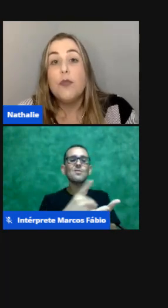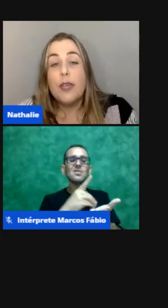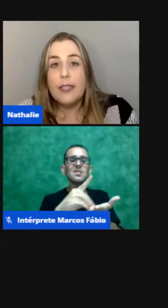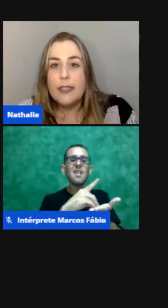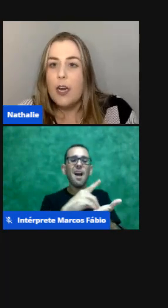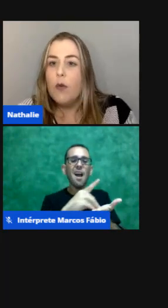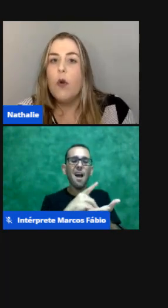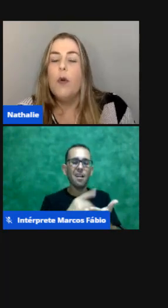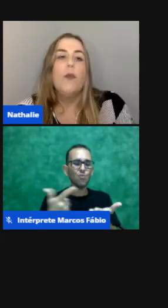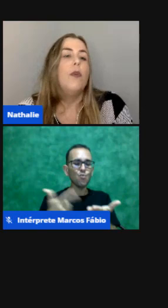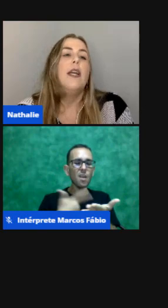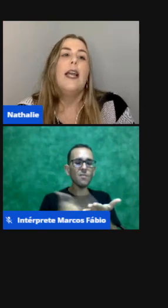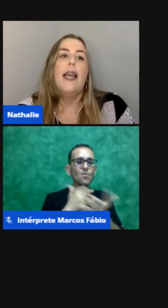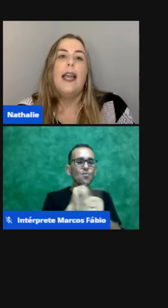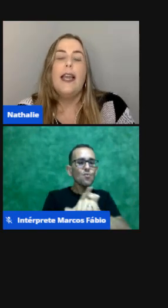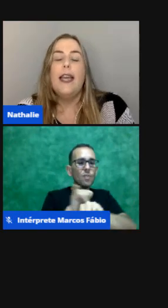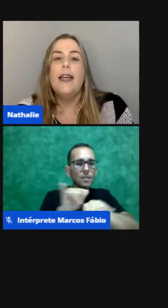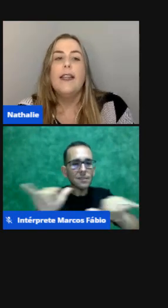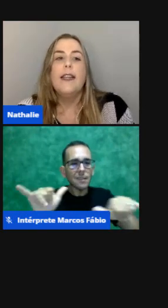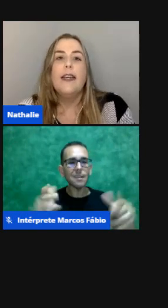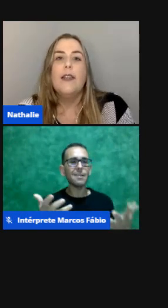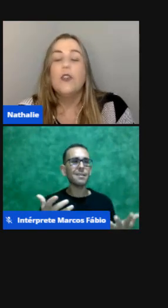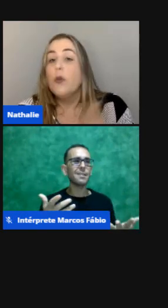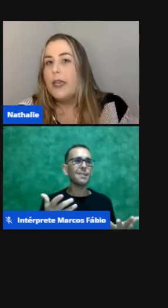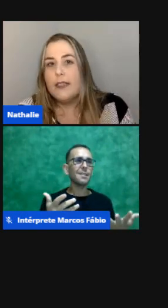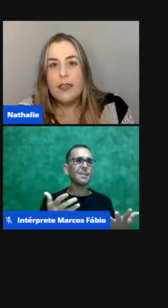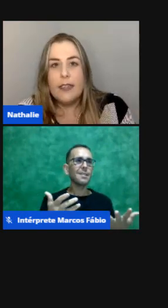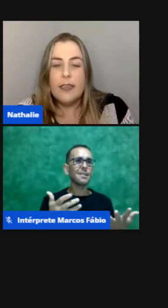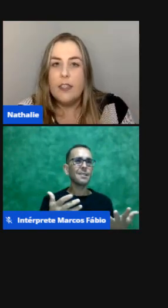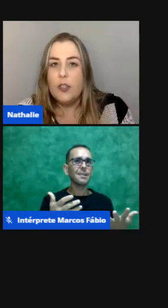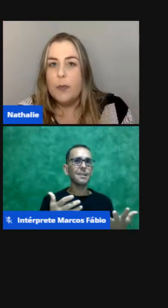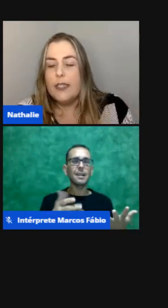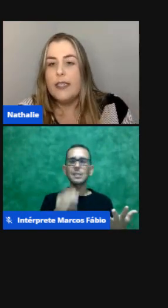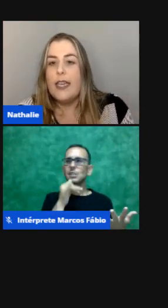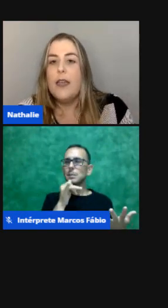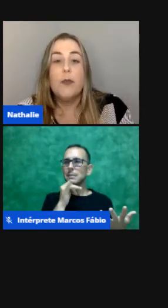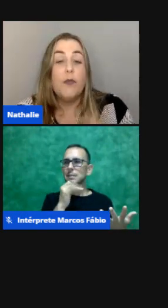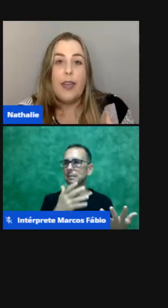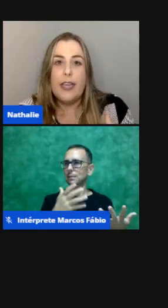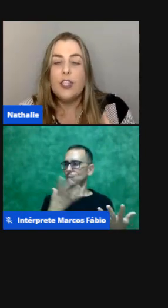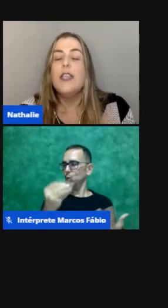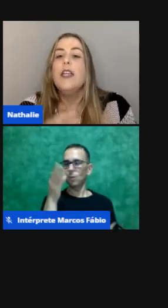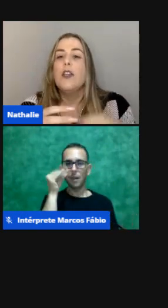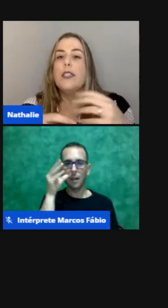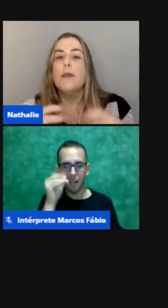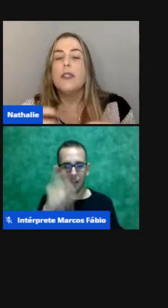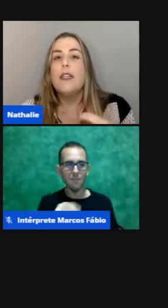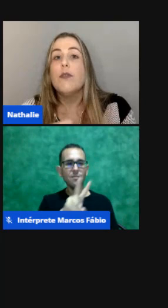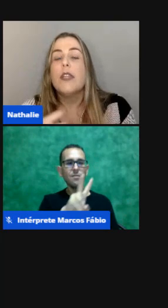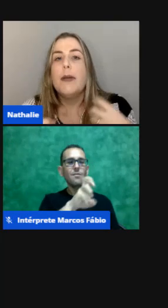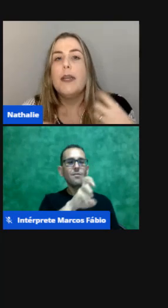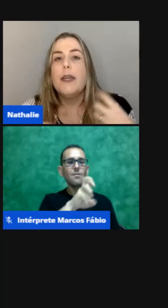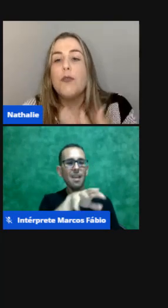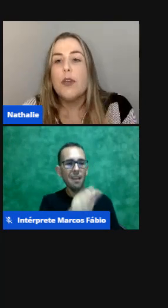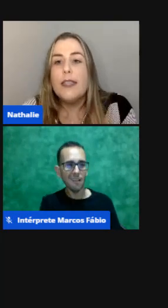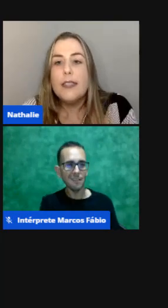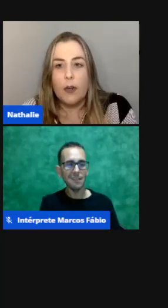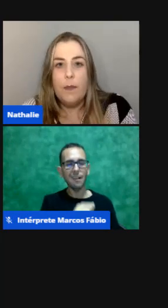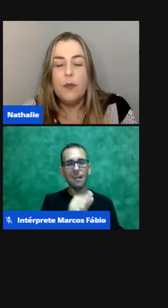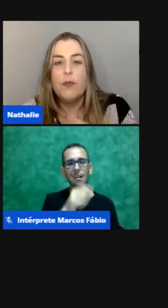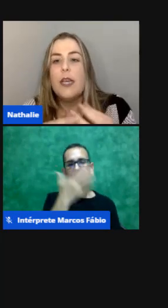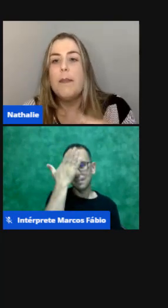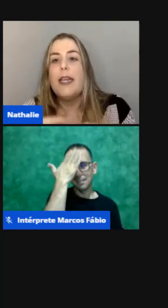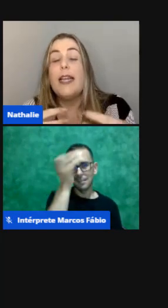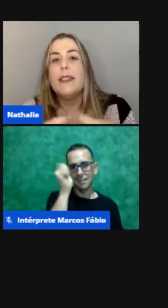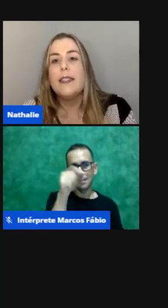de divulgação, como Super Interessante, por exemplo. Veja, nós temos ali um saber de